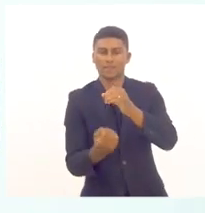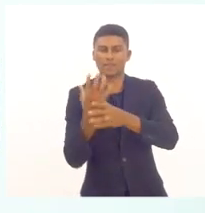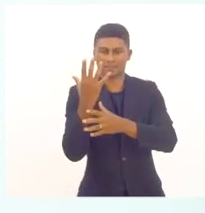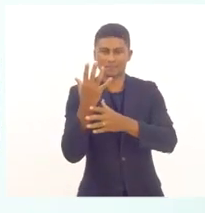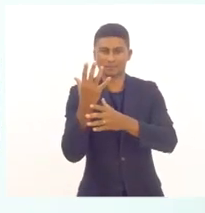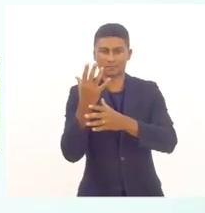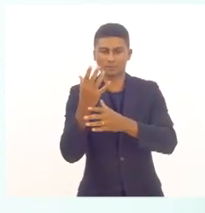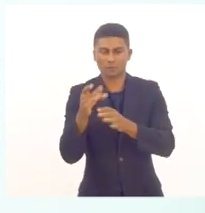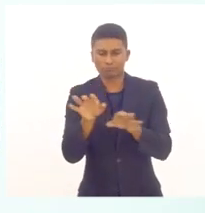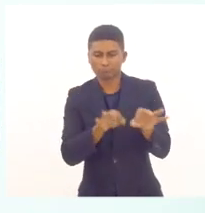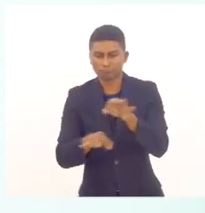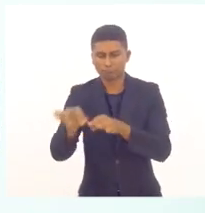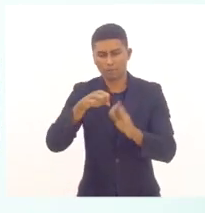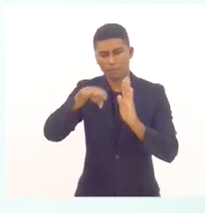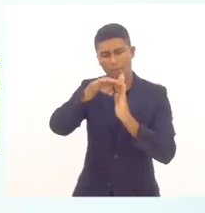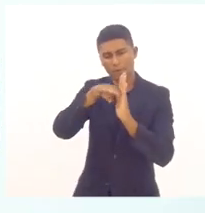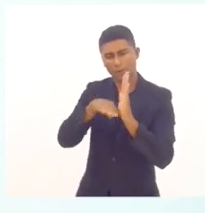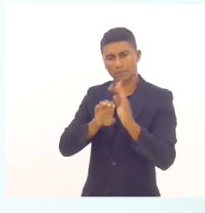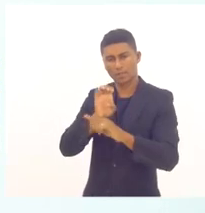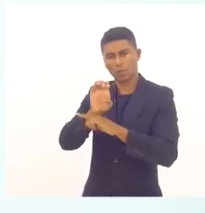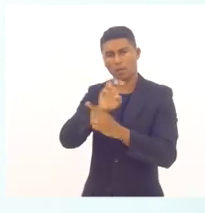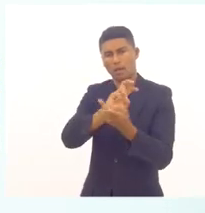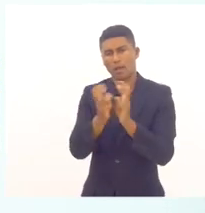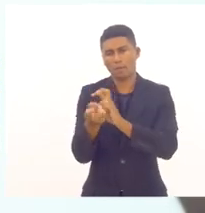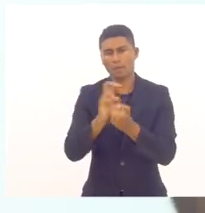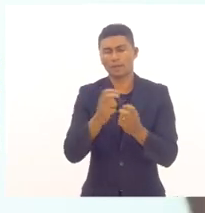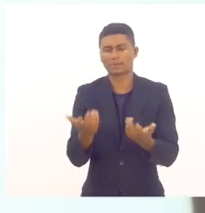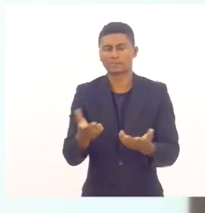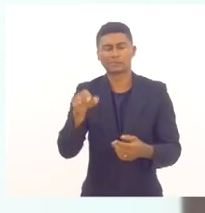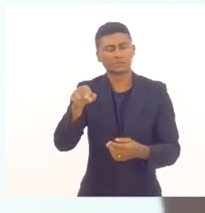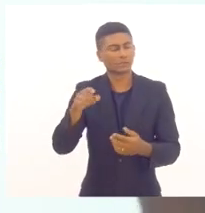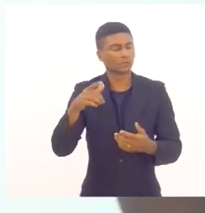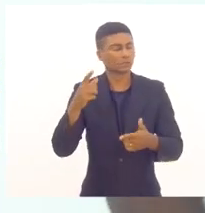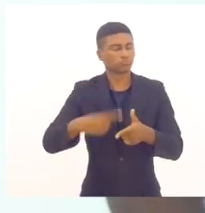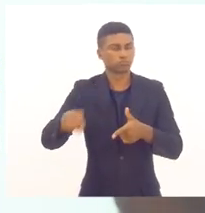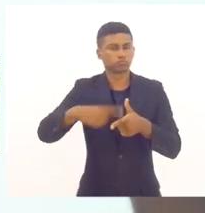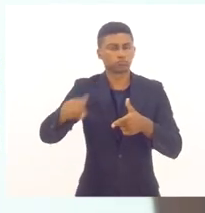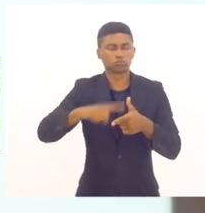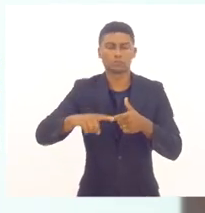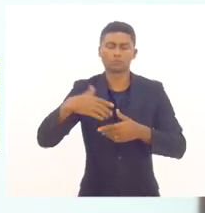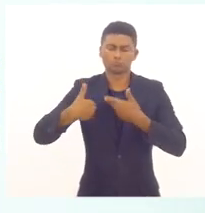única que está dando confusão, e, curiosamente, eu fui me atentar